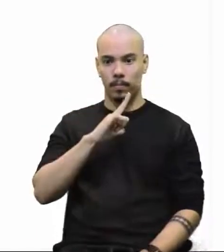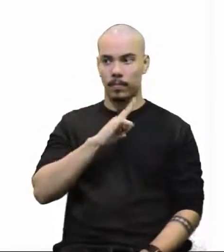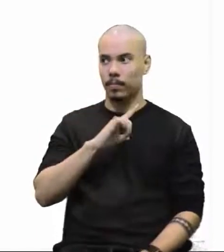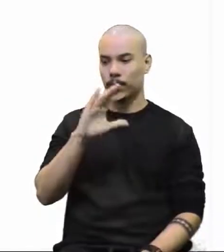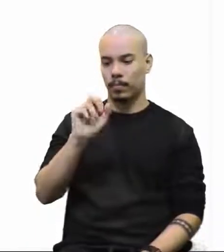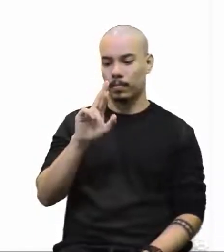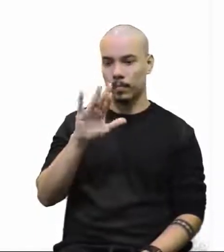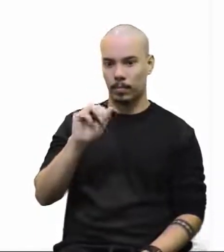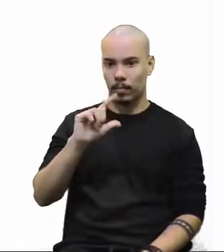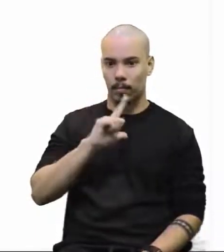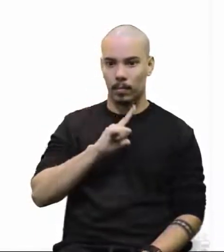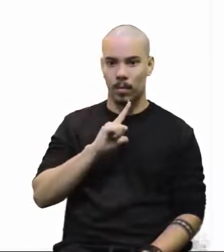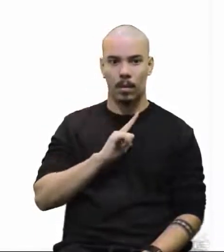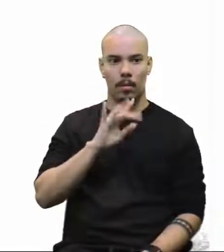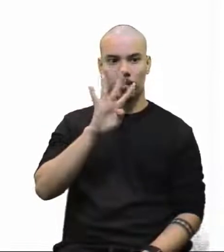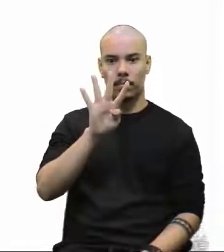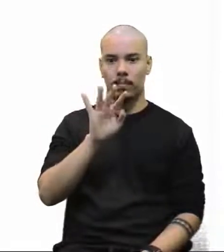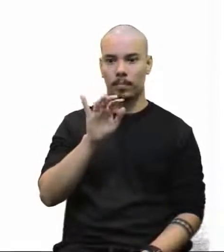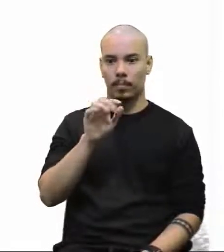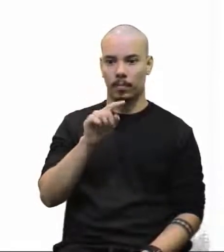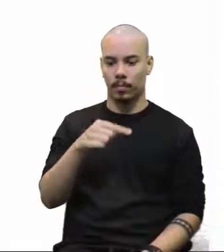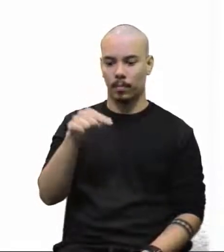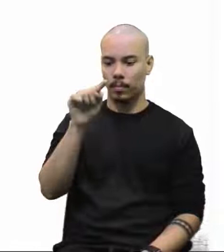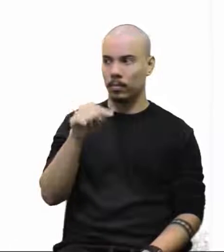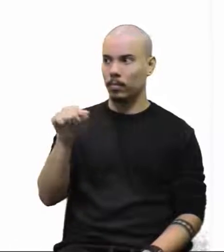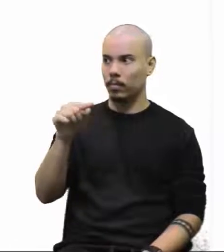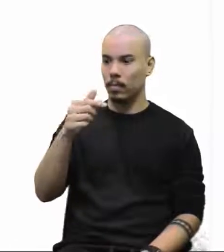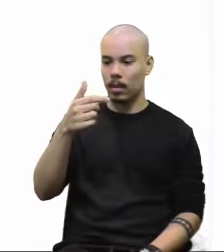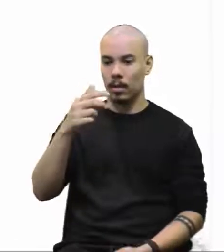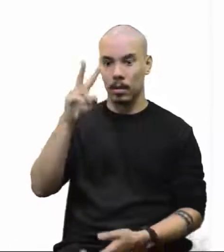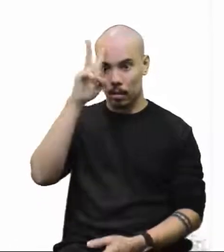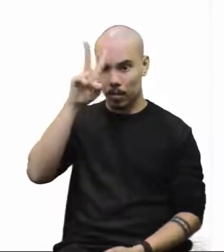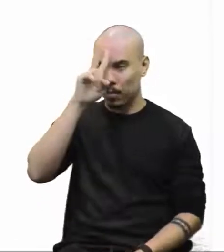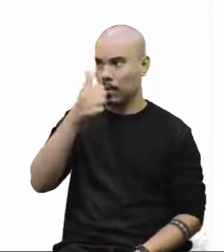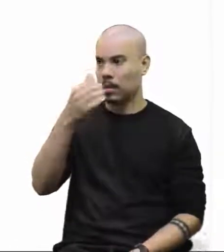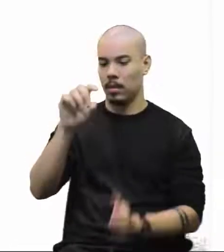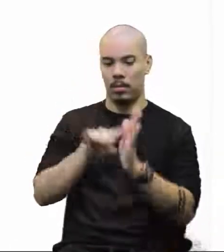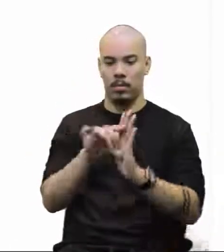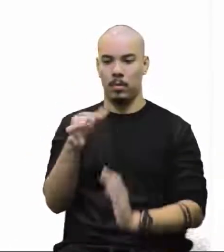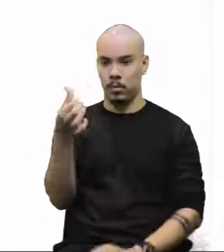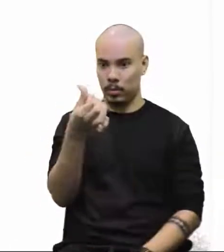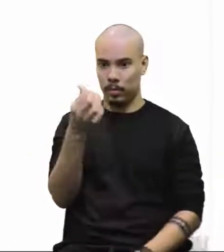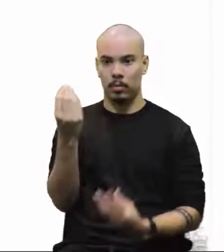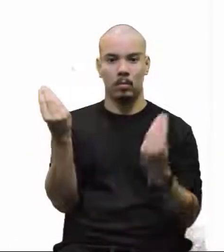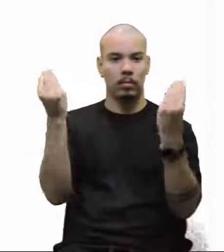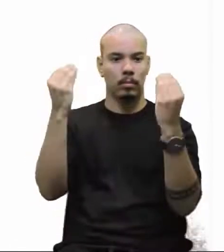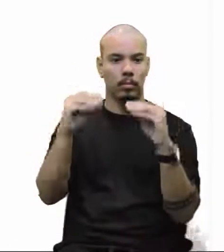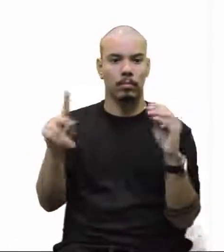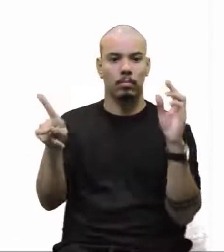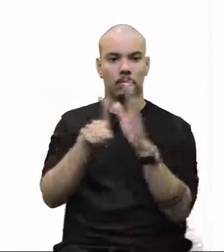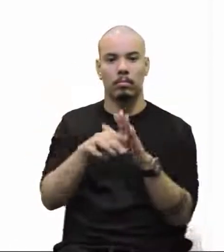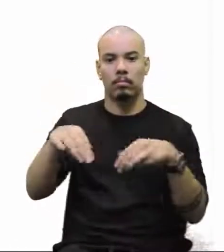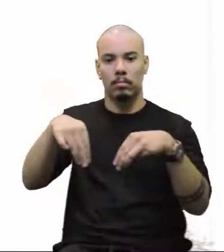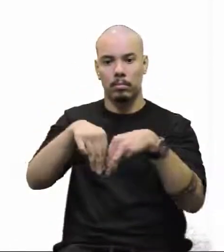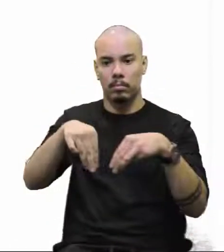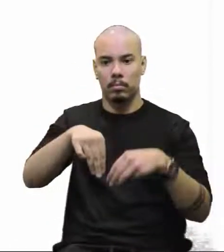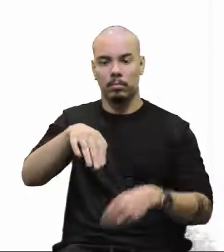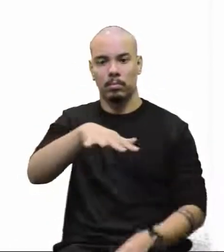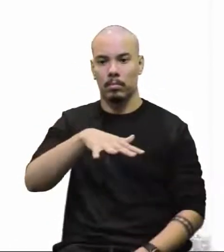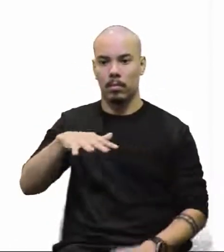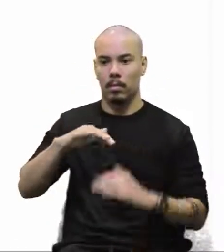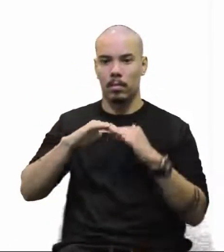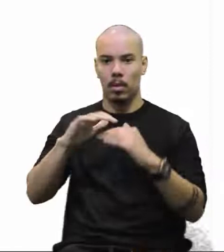de 4 microcoulombs, lembrando que micro é 10 a menos 6, seja lançada em um campo magnético uniforme de